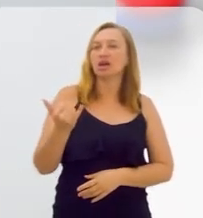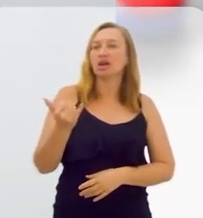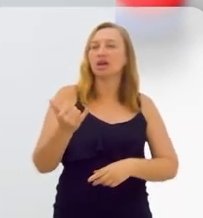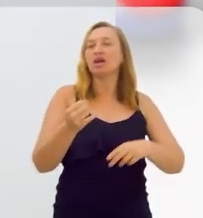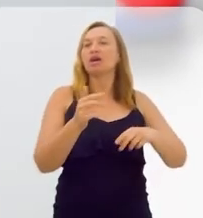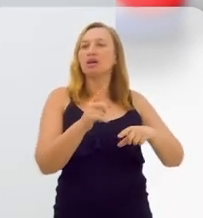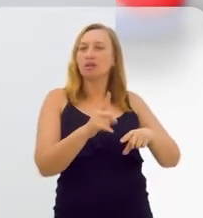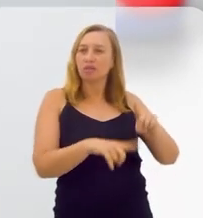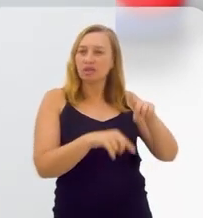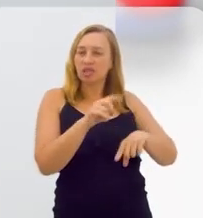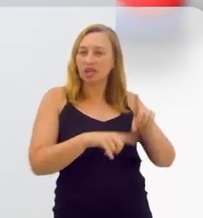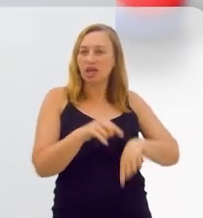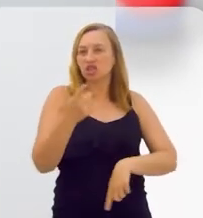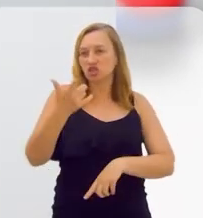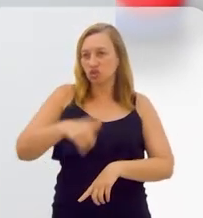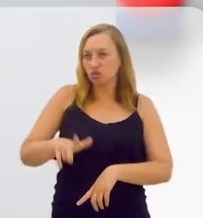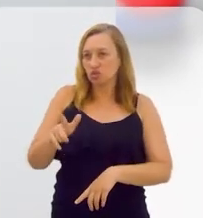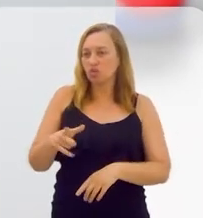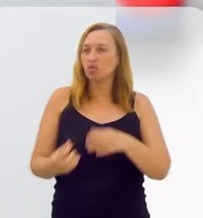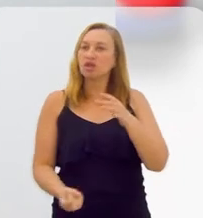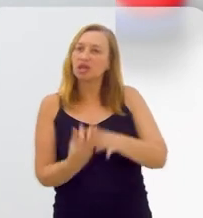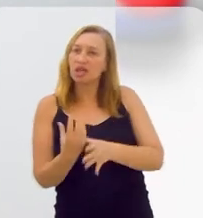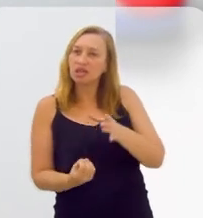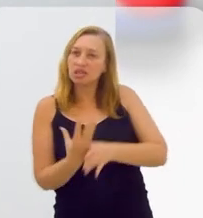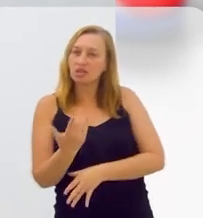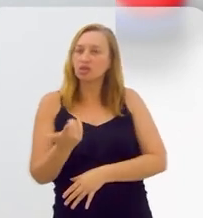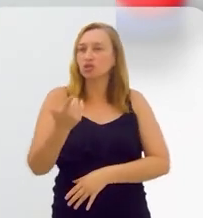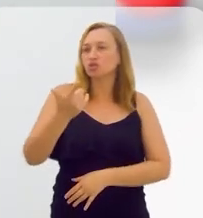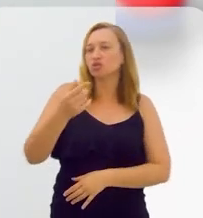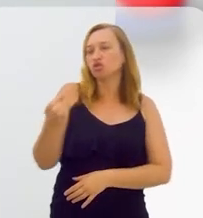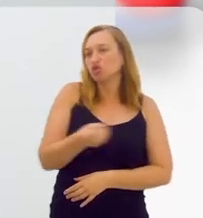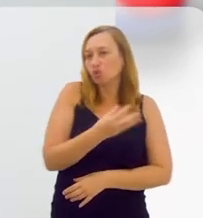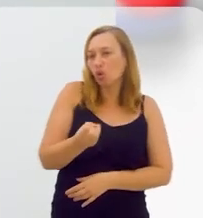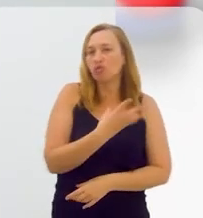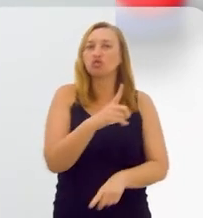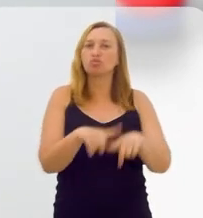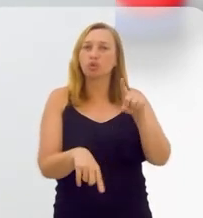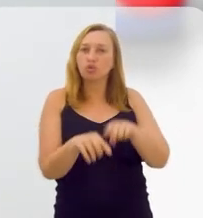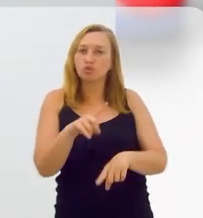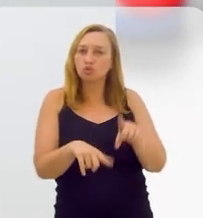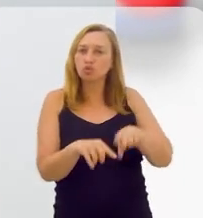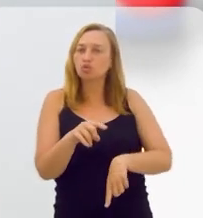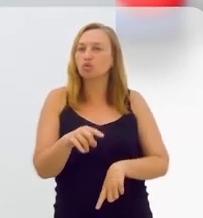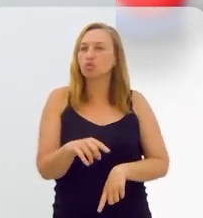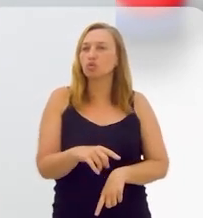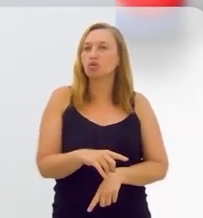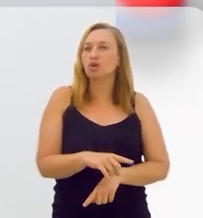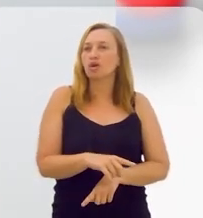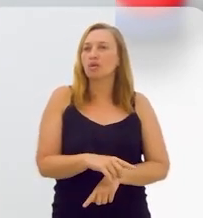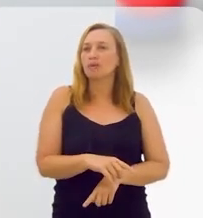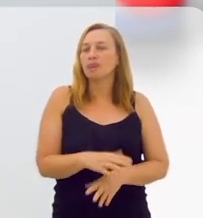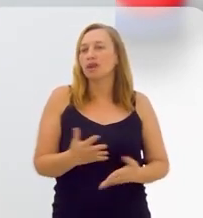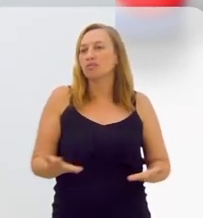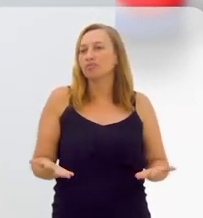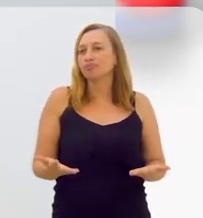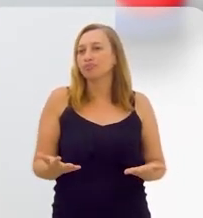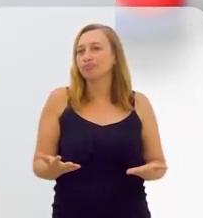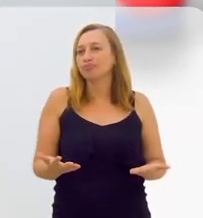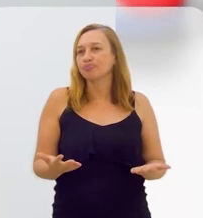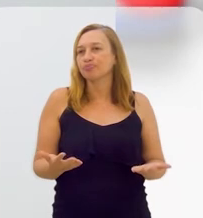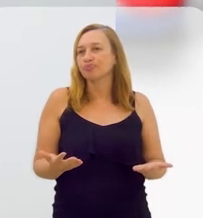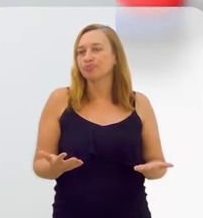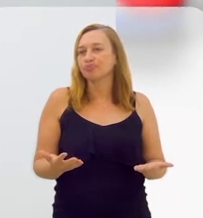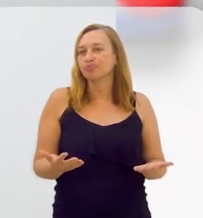utilização, né, para construção de novos produtos, seria